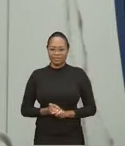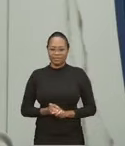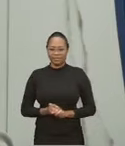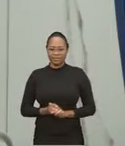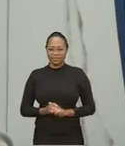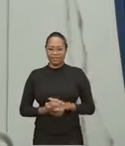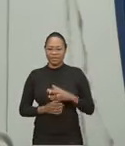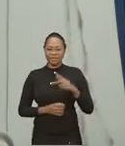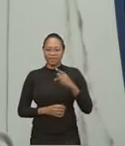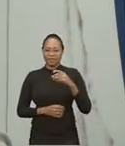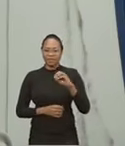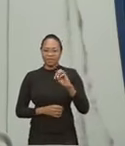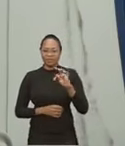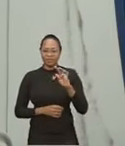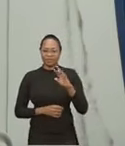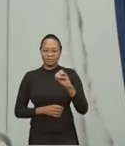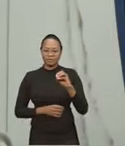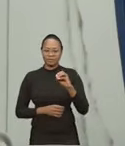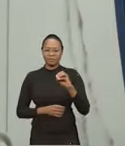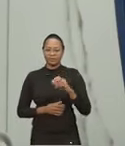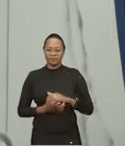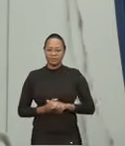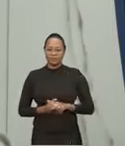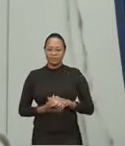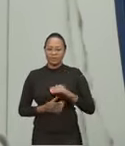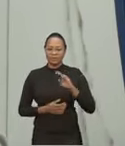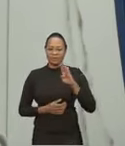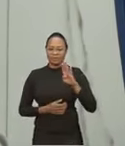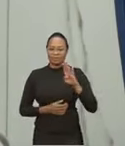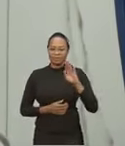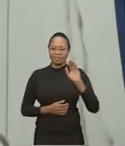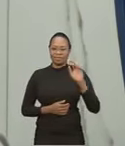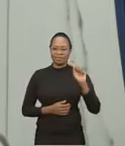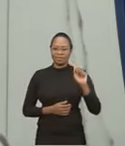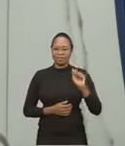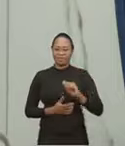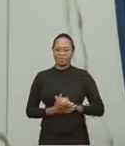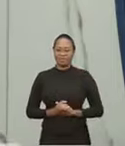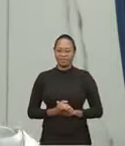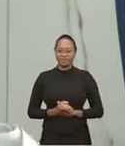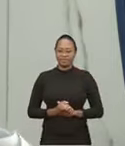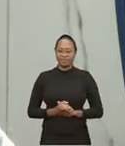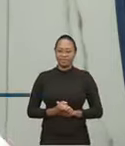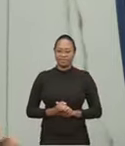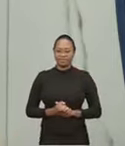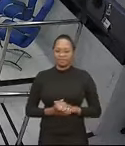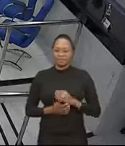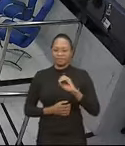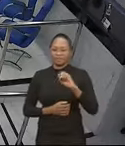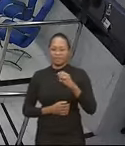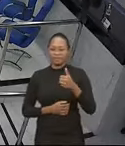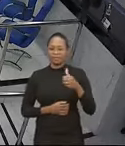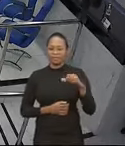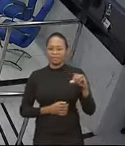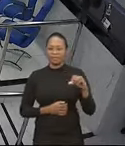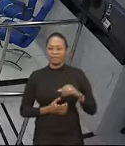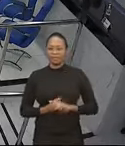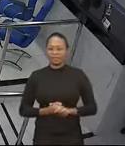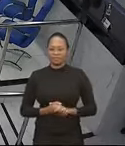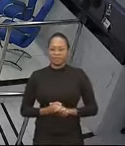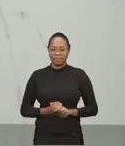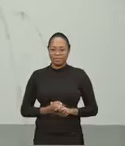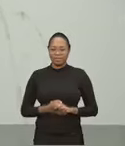posto BRBA-099 em Barra de Jacuípe, neste município. Matéria de número